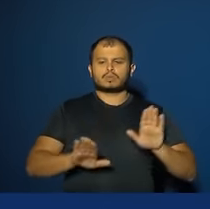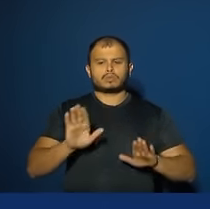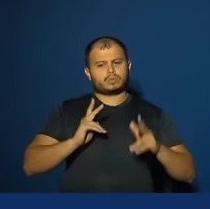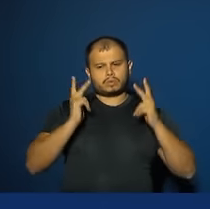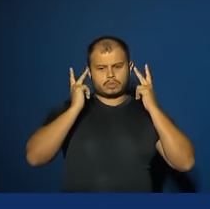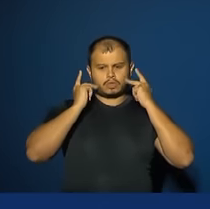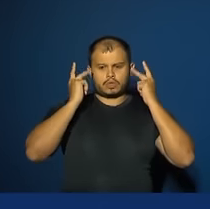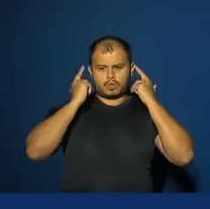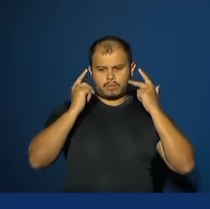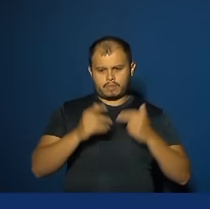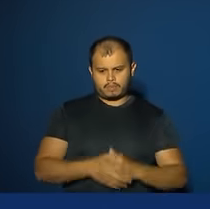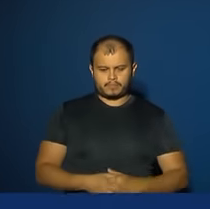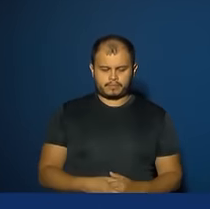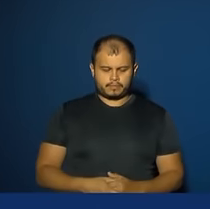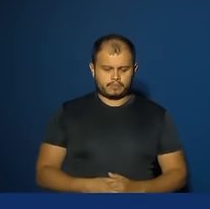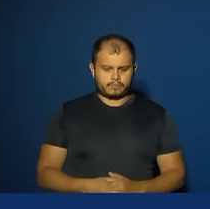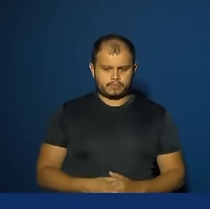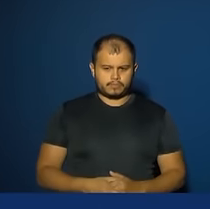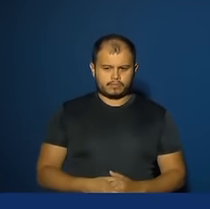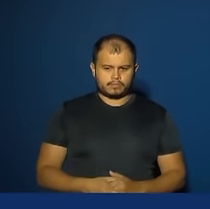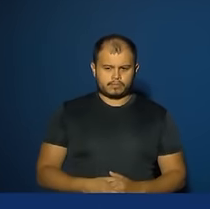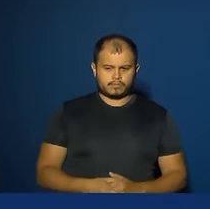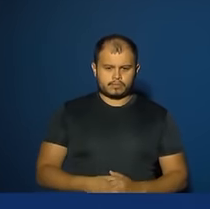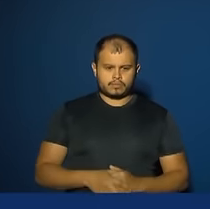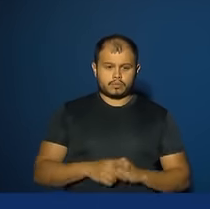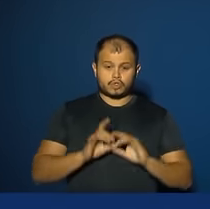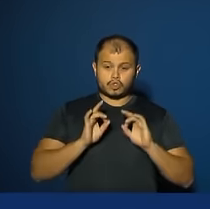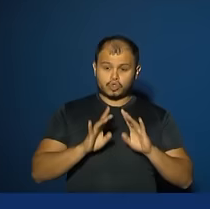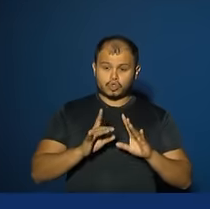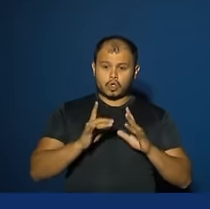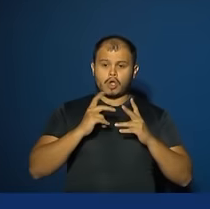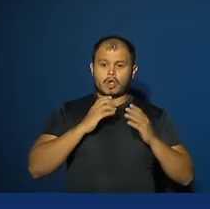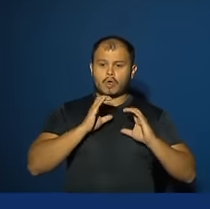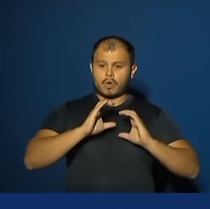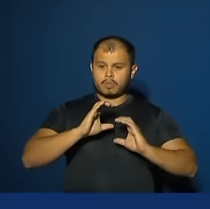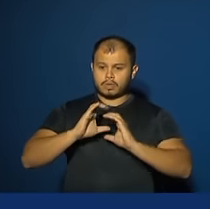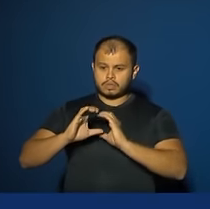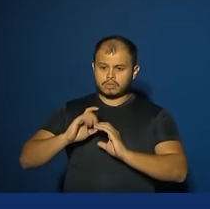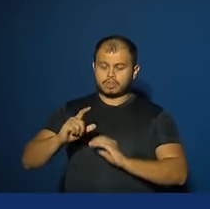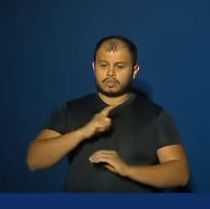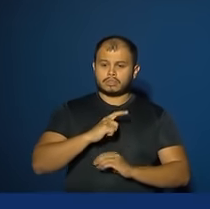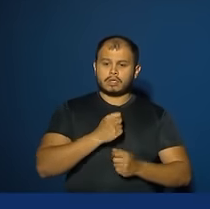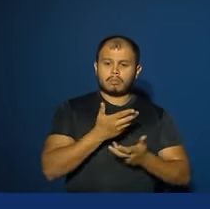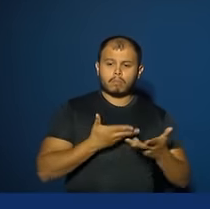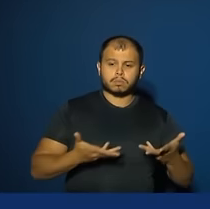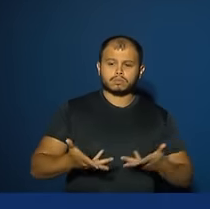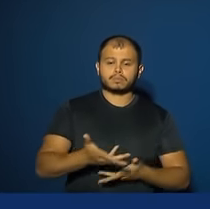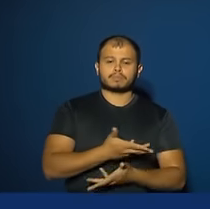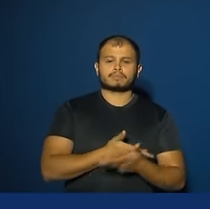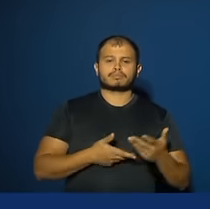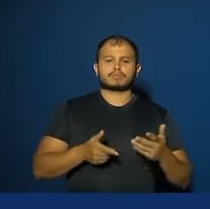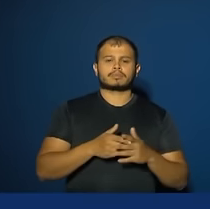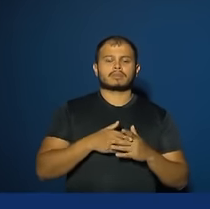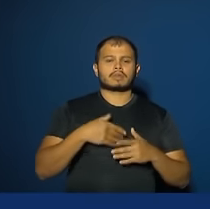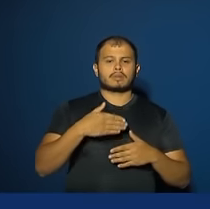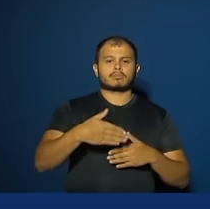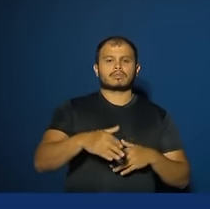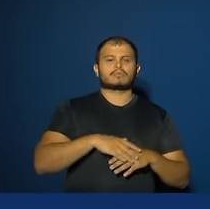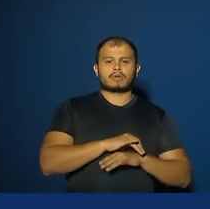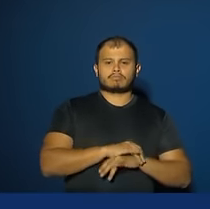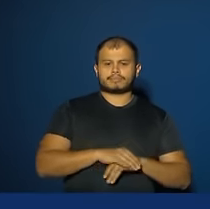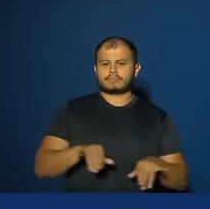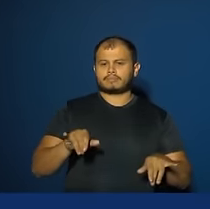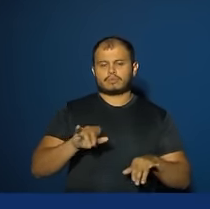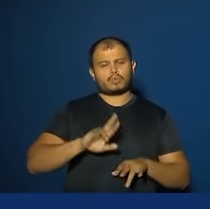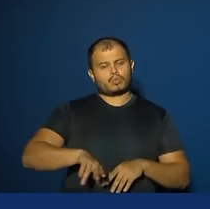natural. A comunicação de você levar o mercado a uma excitação extrema e depois dar o pushback